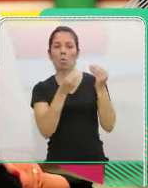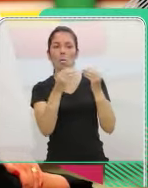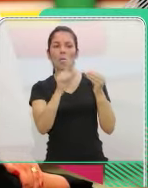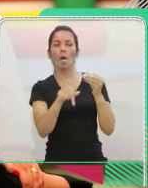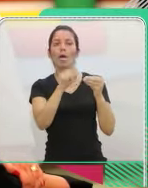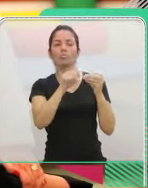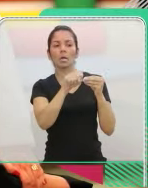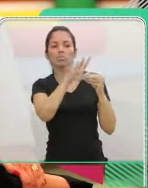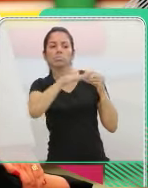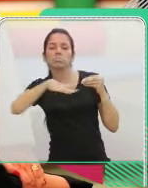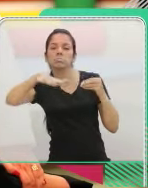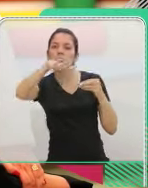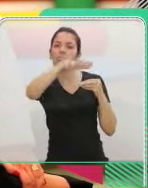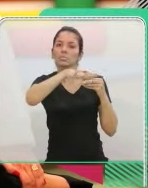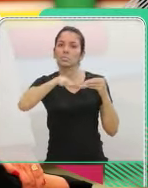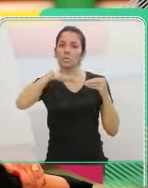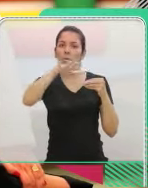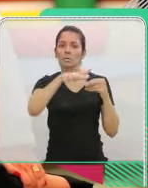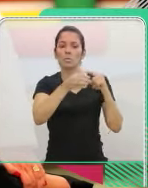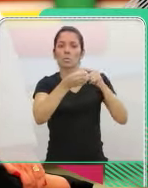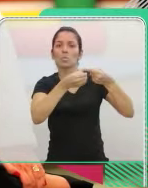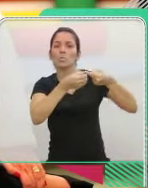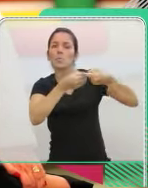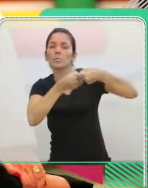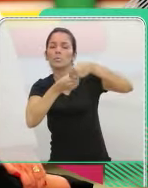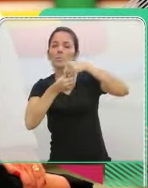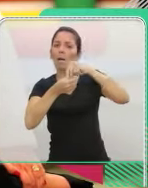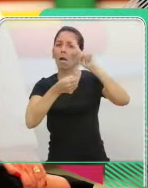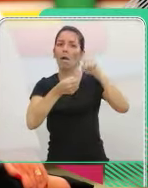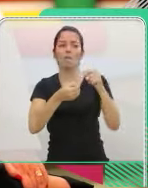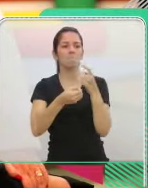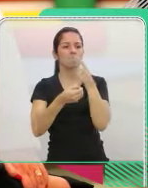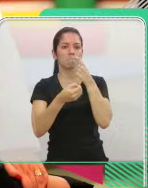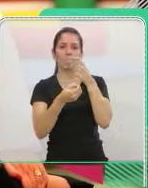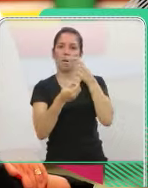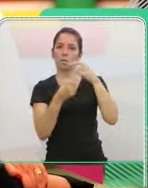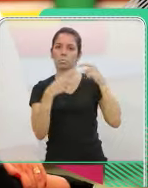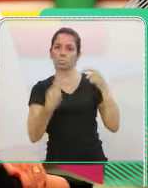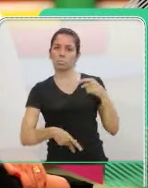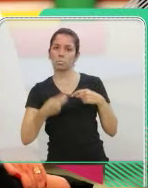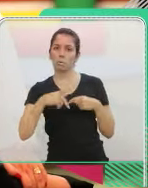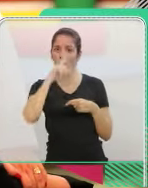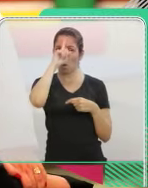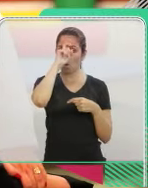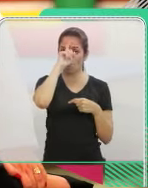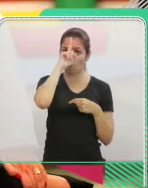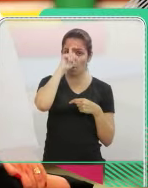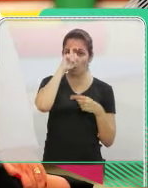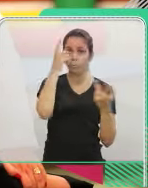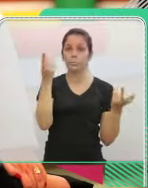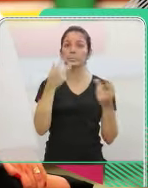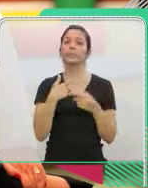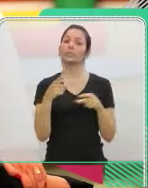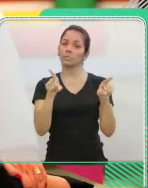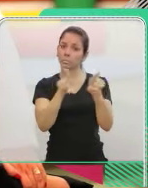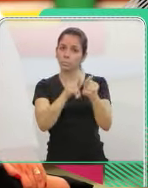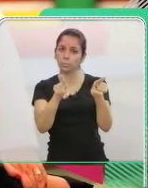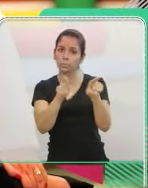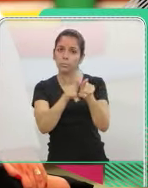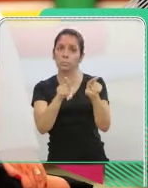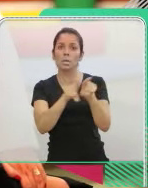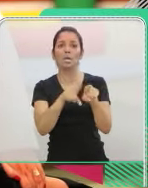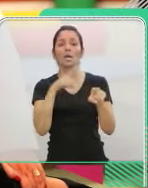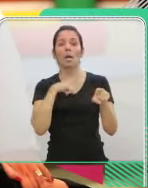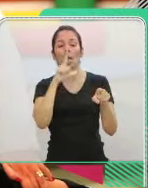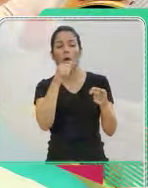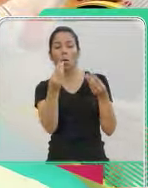regionalização dos bairros que estão no entorno do hospital e também